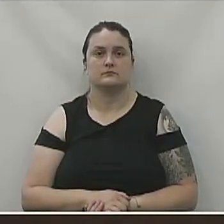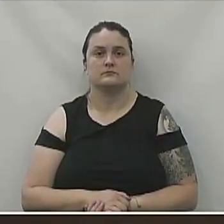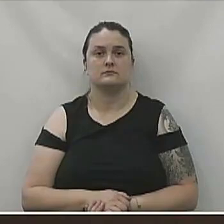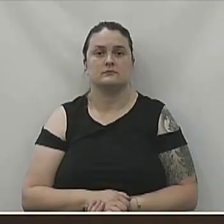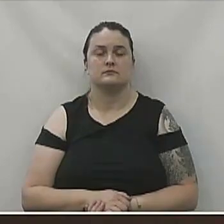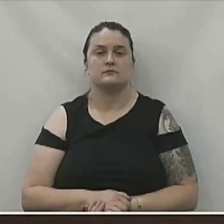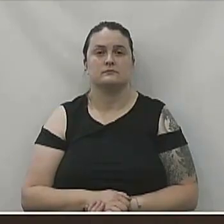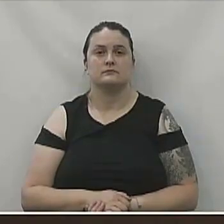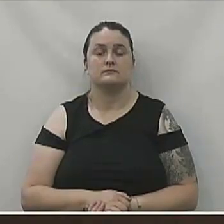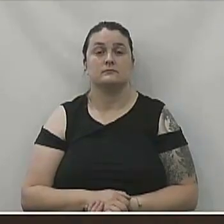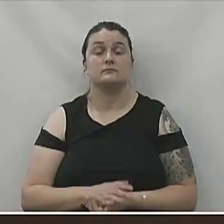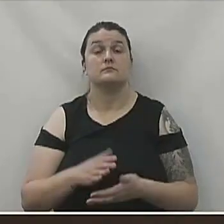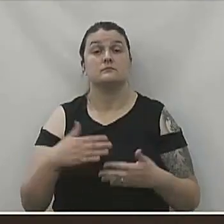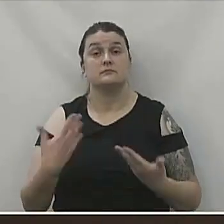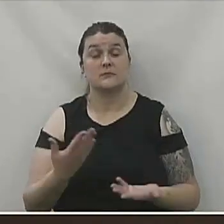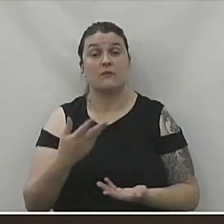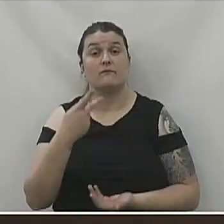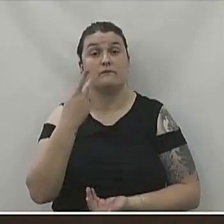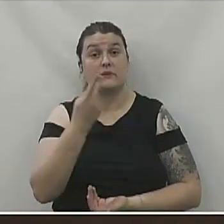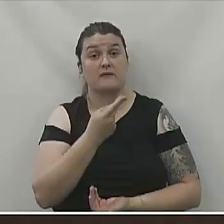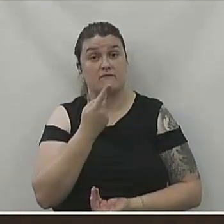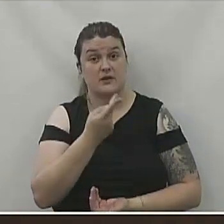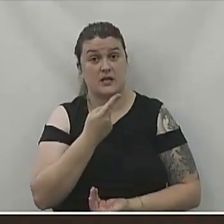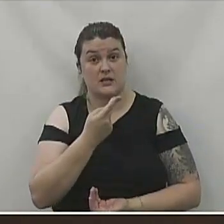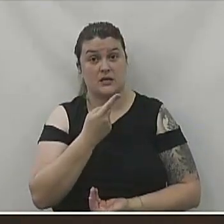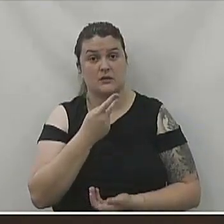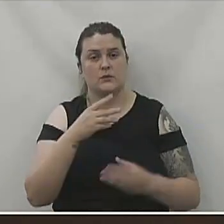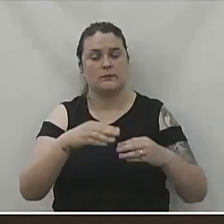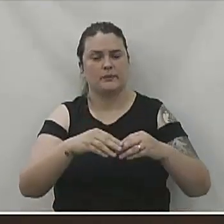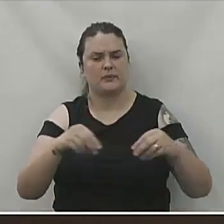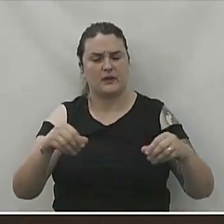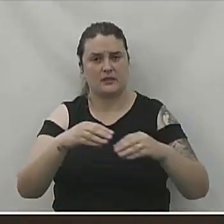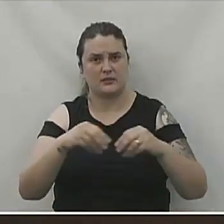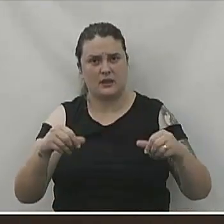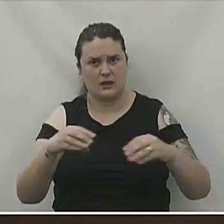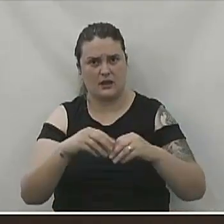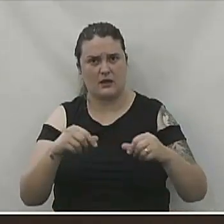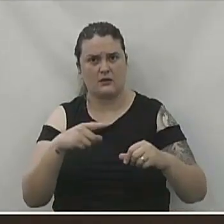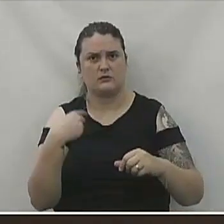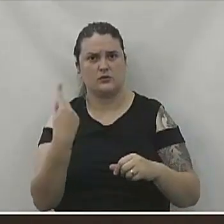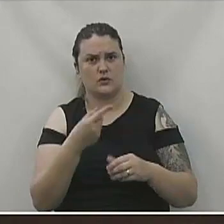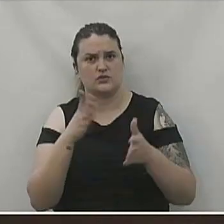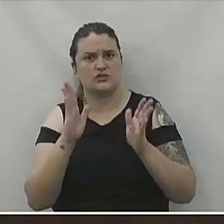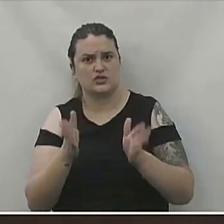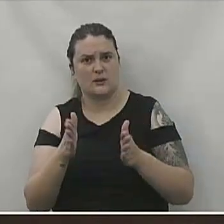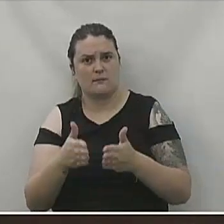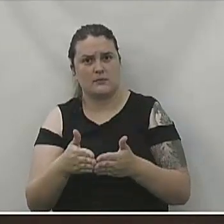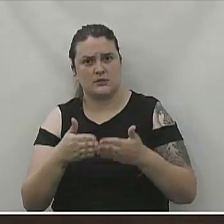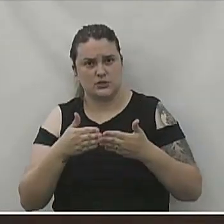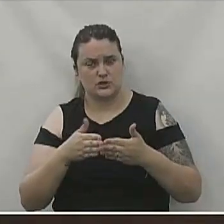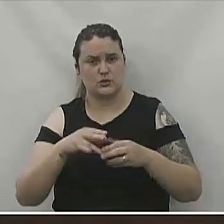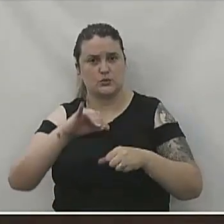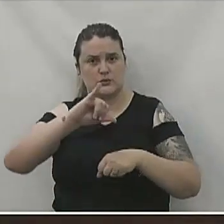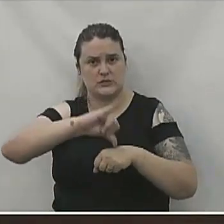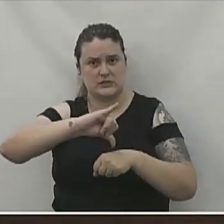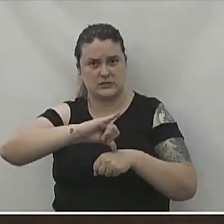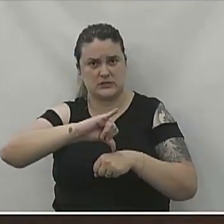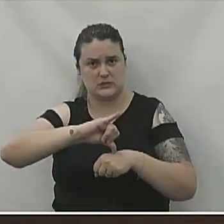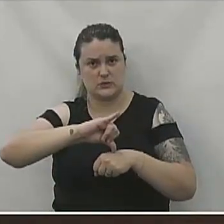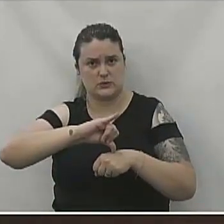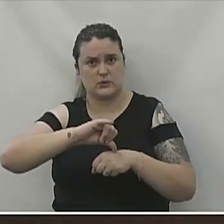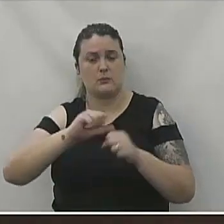São Cristóvão e referente ao terreno que nós solicitamos na área Central